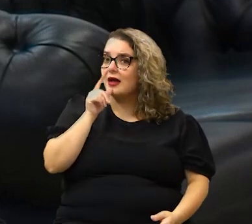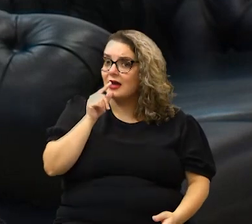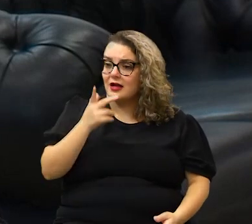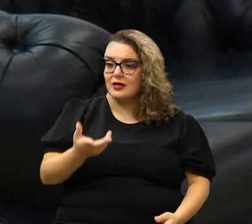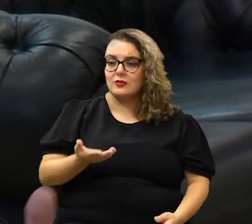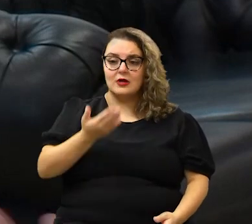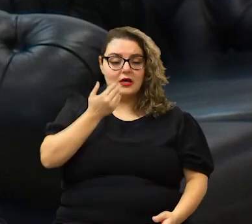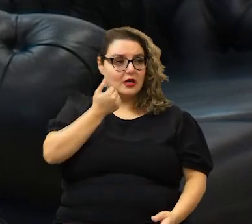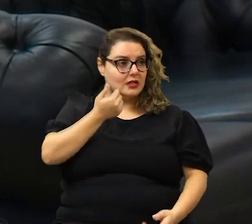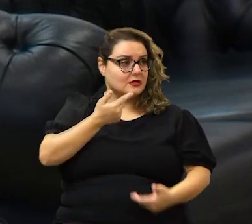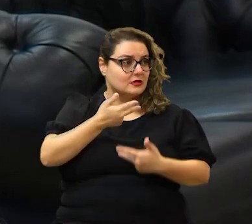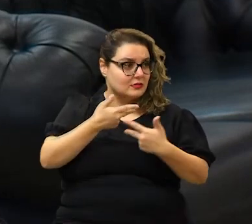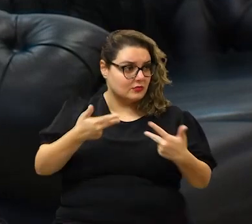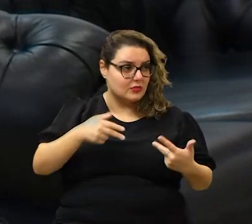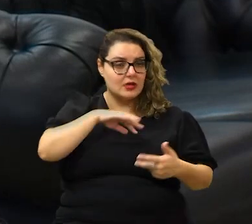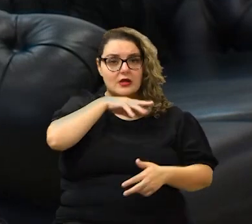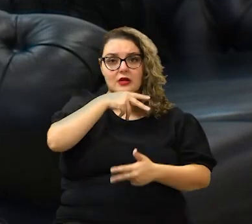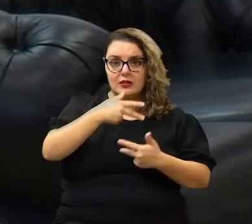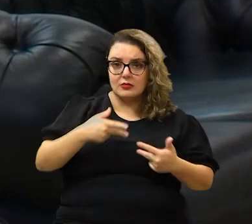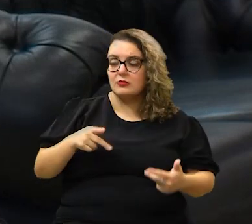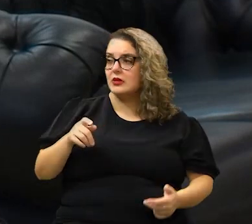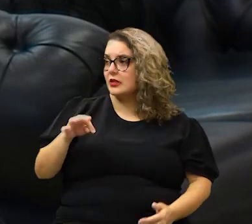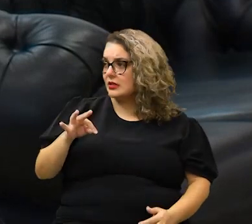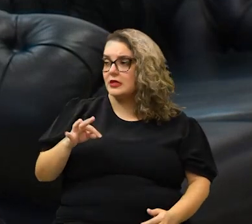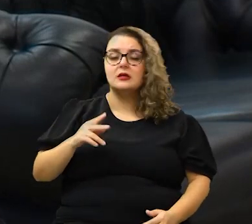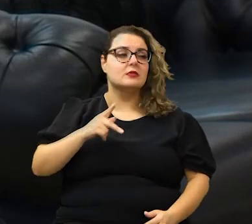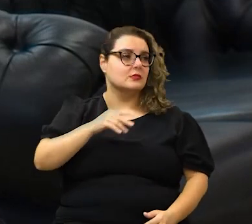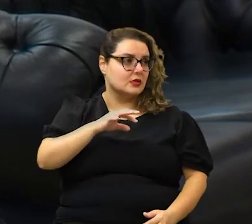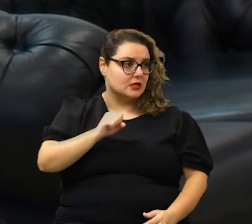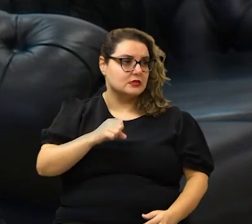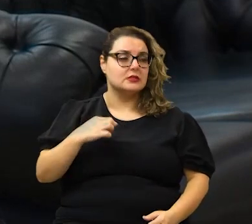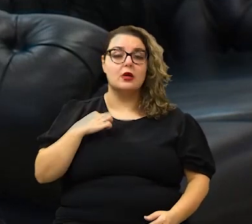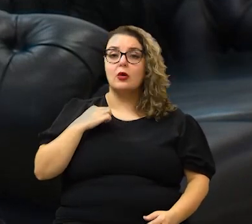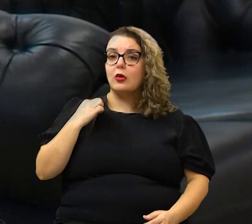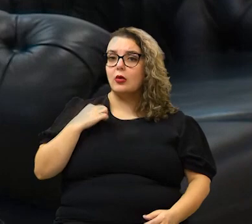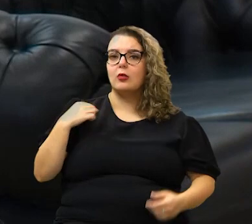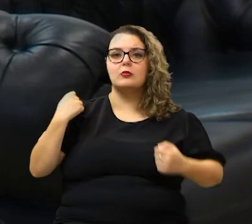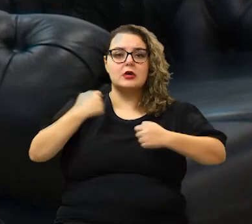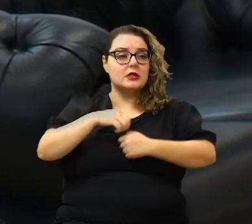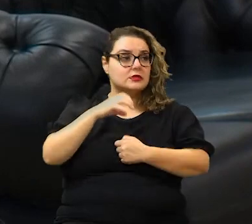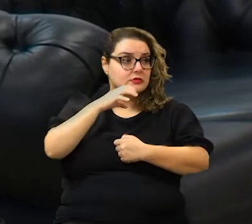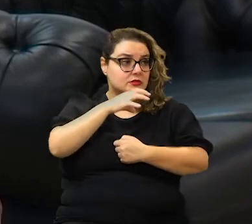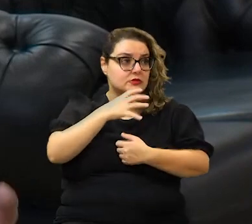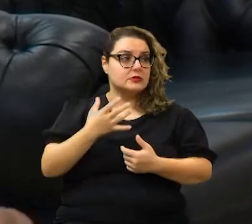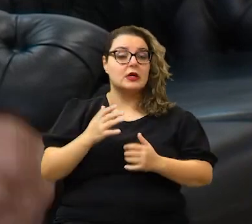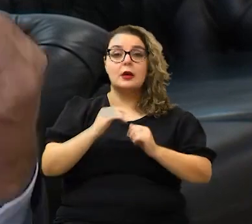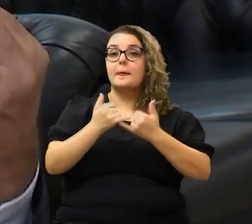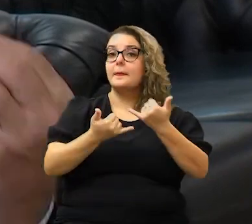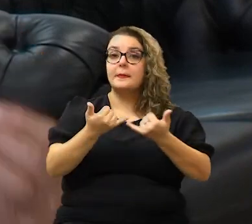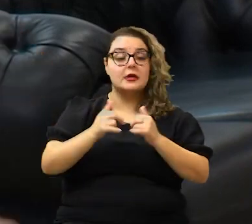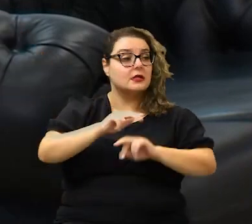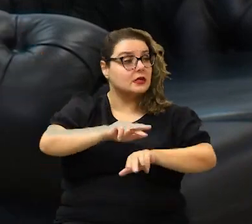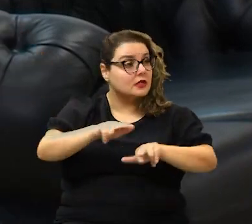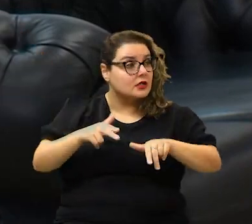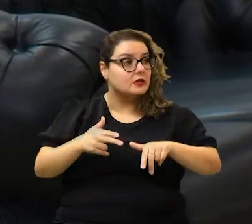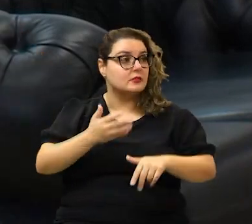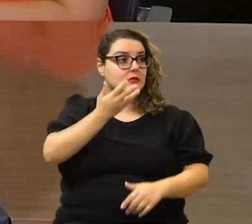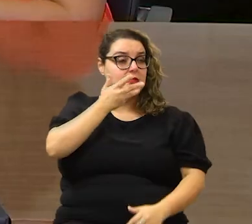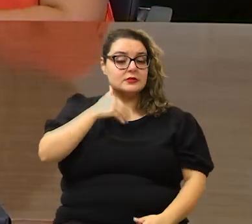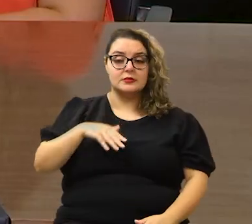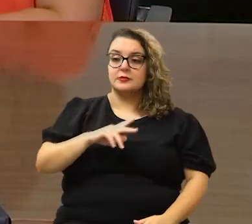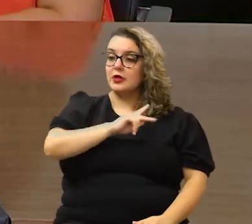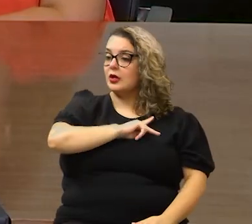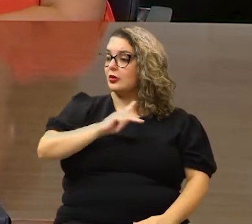água, ração para os animais, pets, além de roupas, agasalhos, brinquedos para as